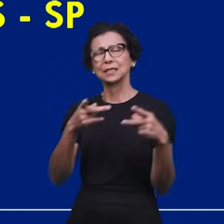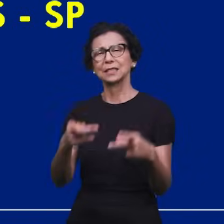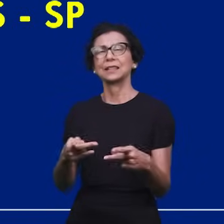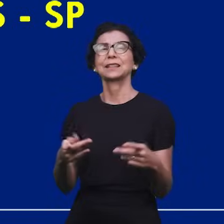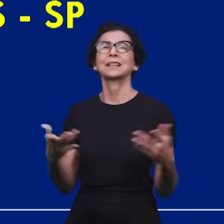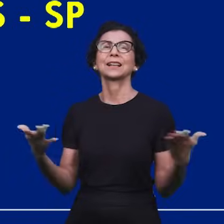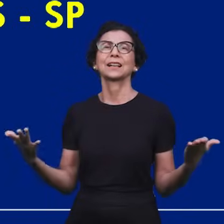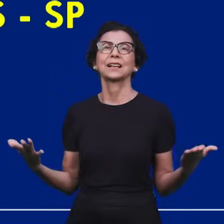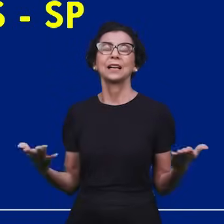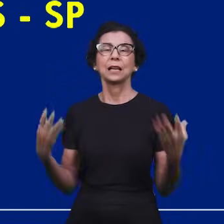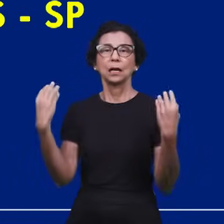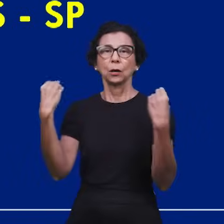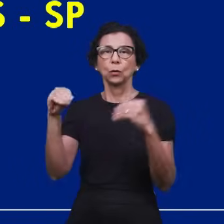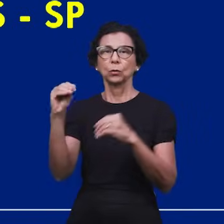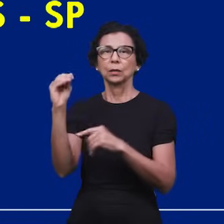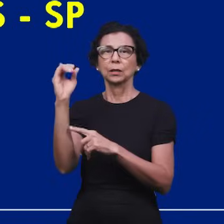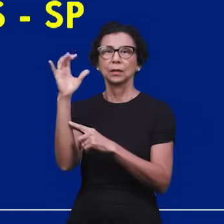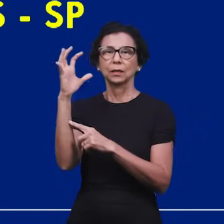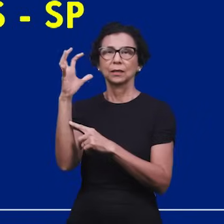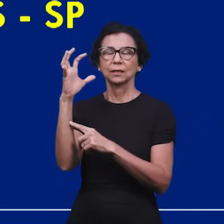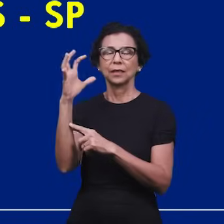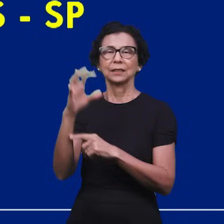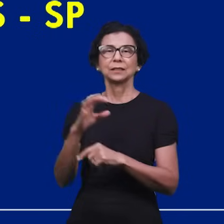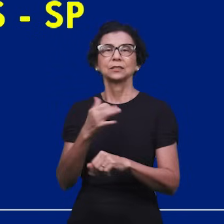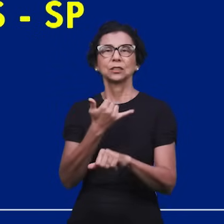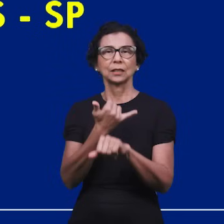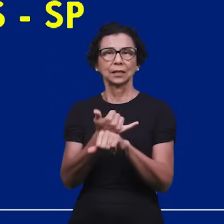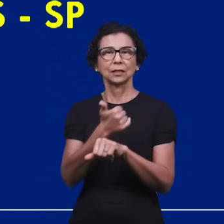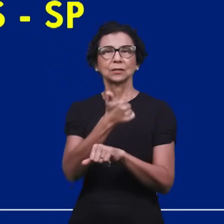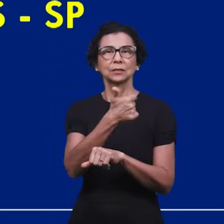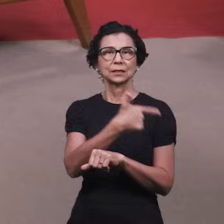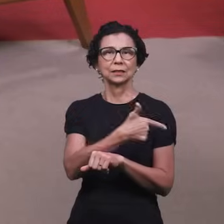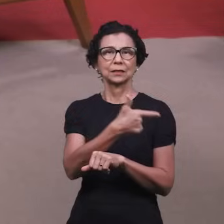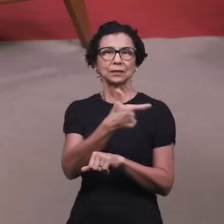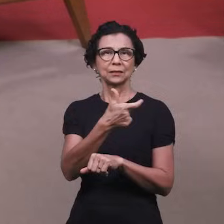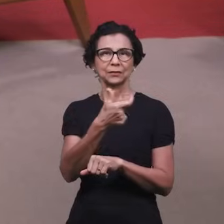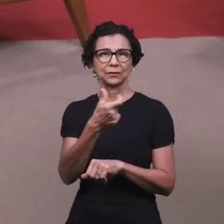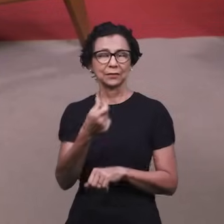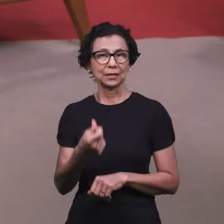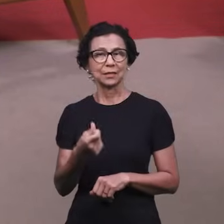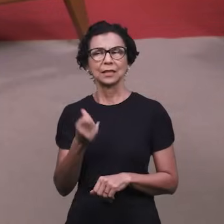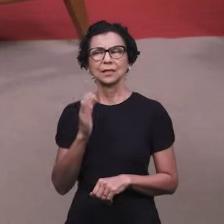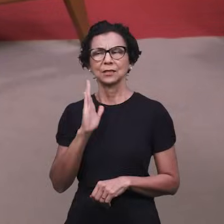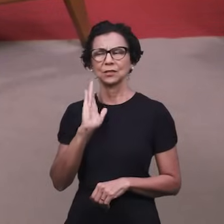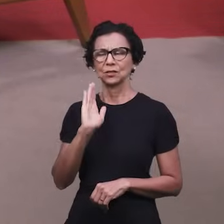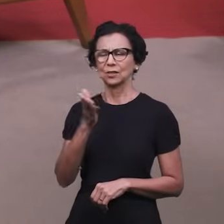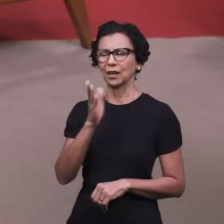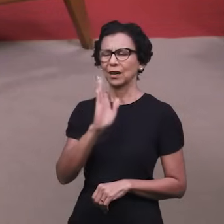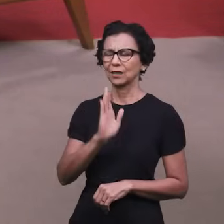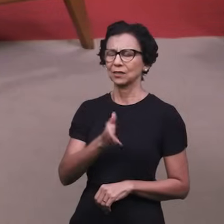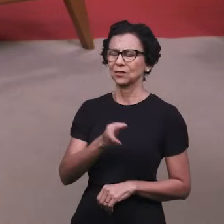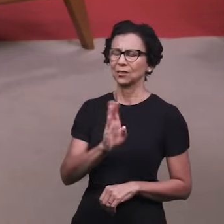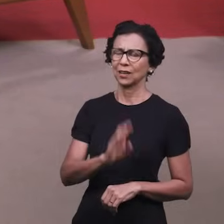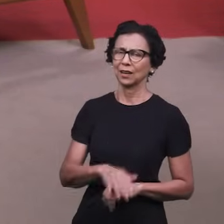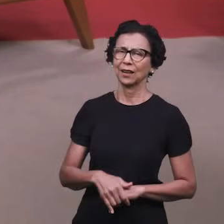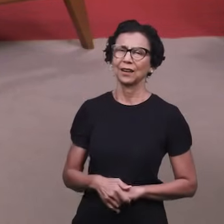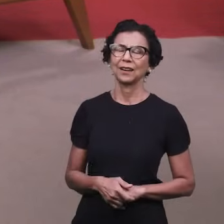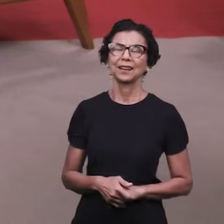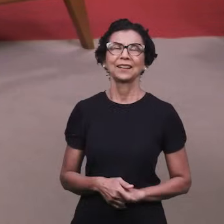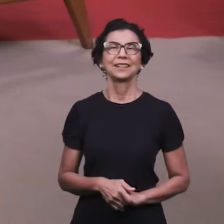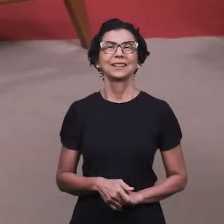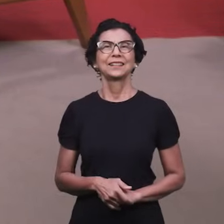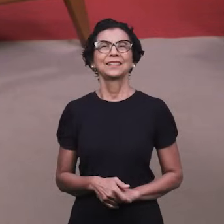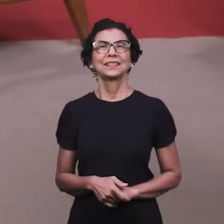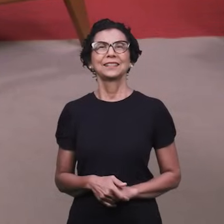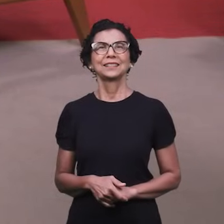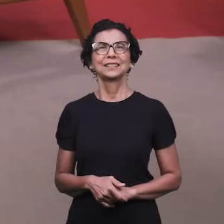Aqui já instalamos a antena e ligamos o canal 126. Glória a Deus. Já é uma experiência, né, de usar esse